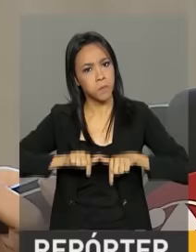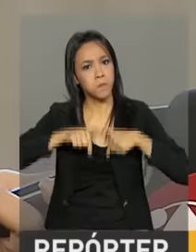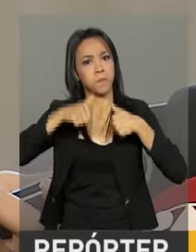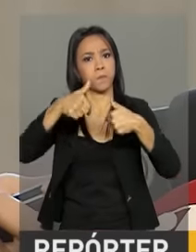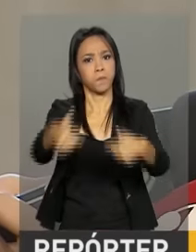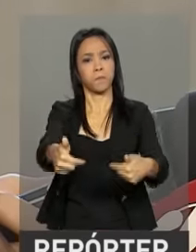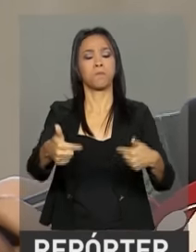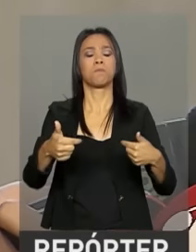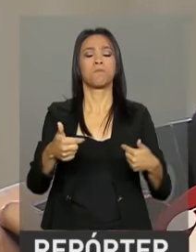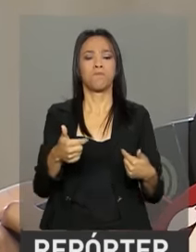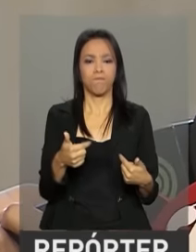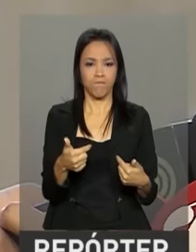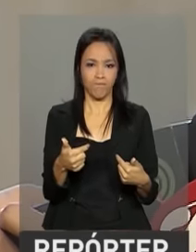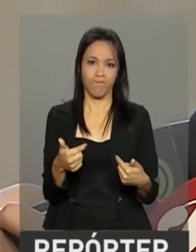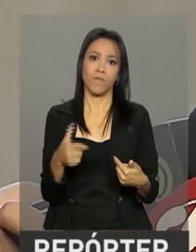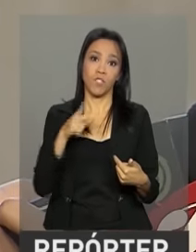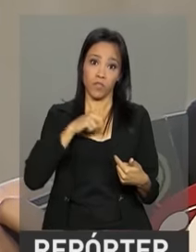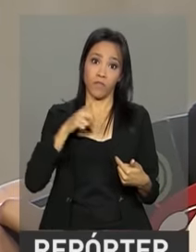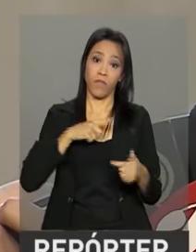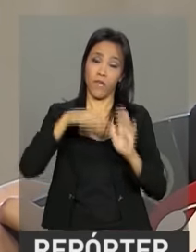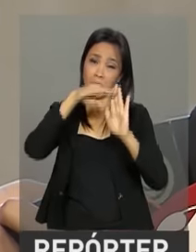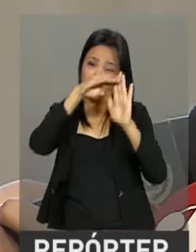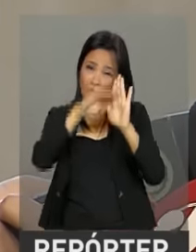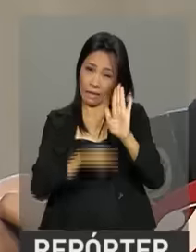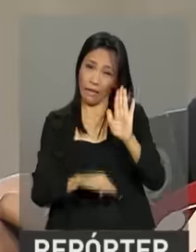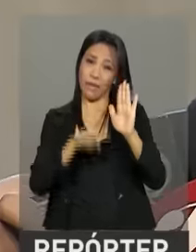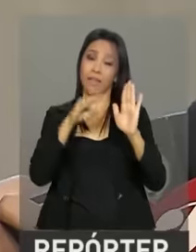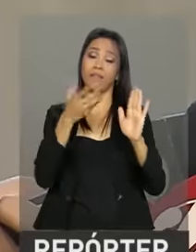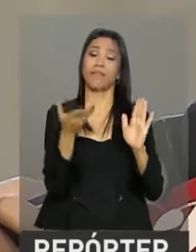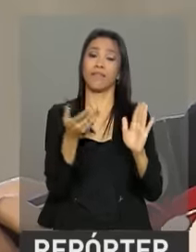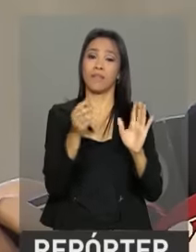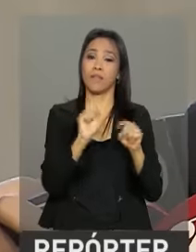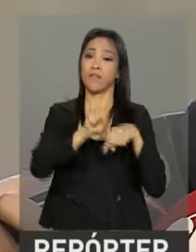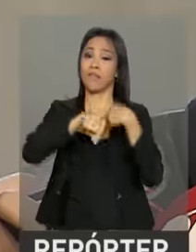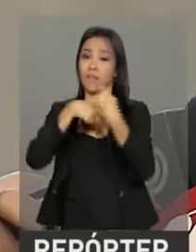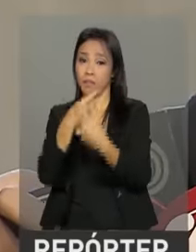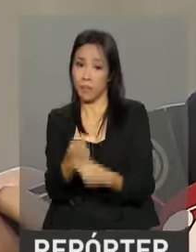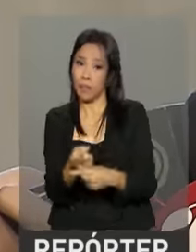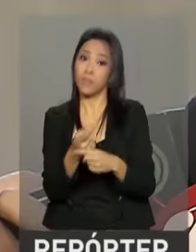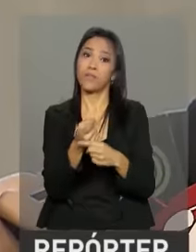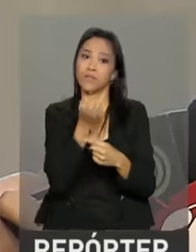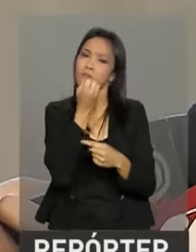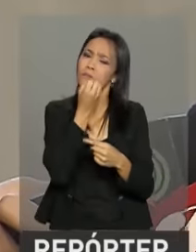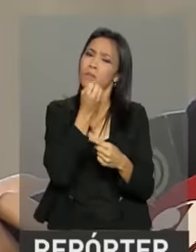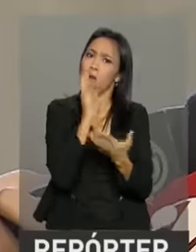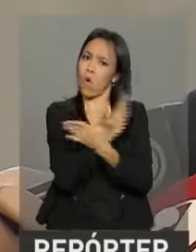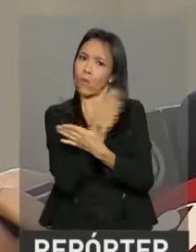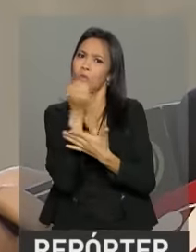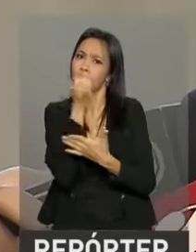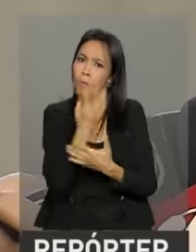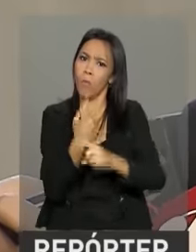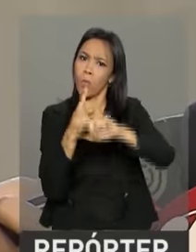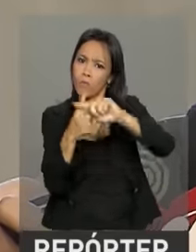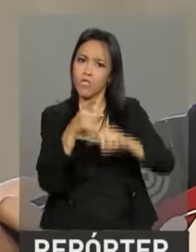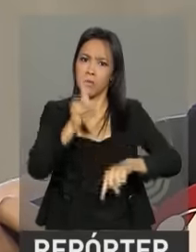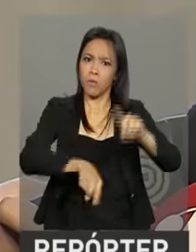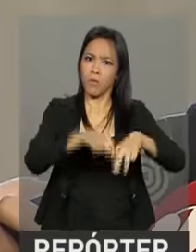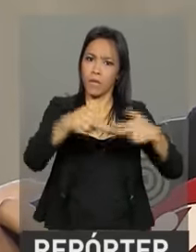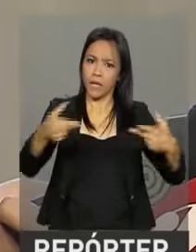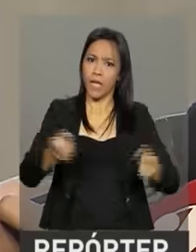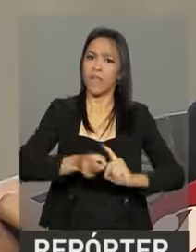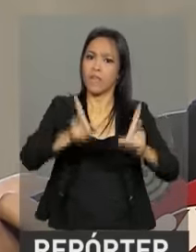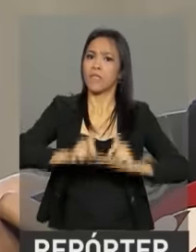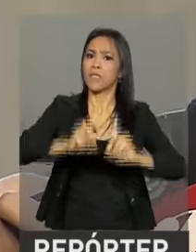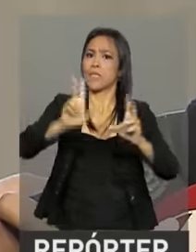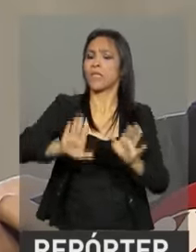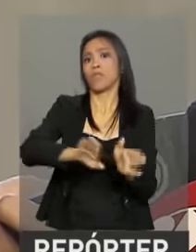em valor tiveram queda de 35% mas tiveram pontos muito positivos tanto na exportação de produtos